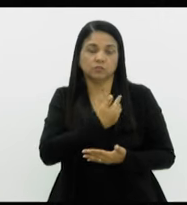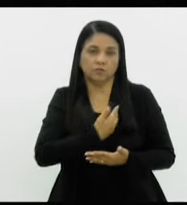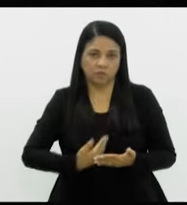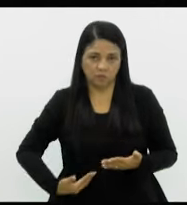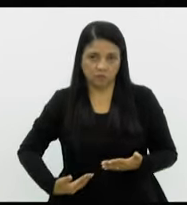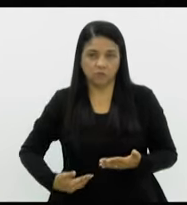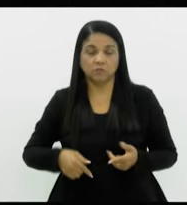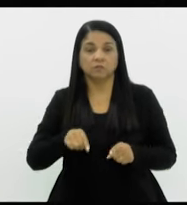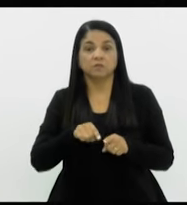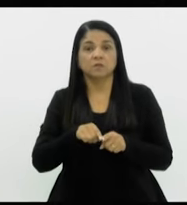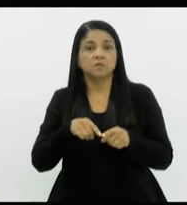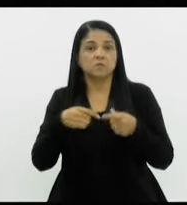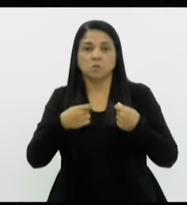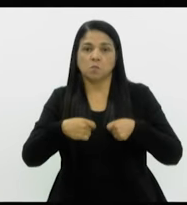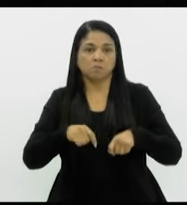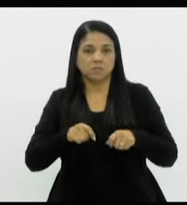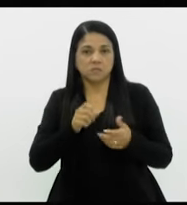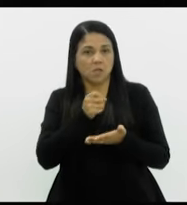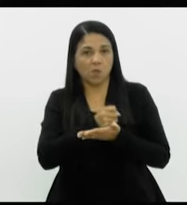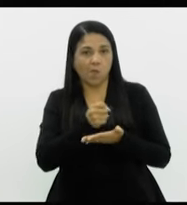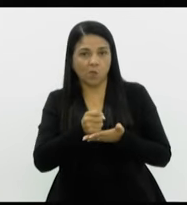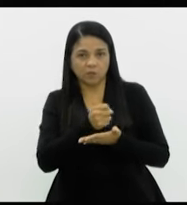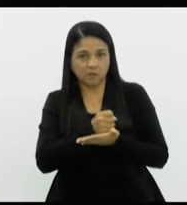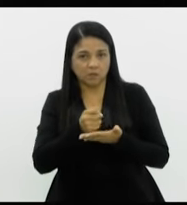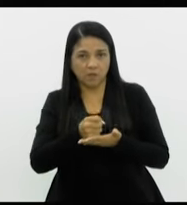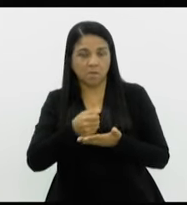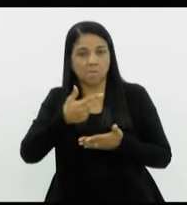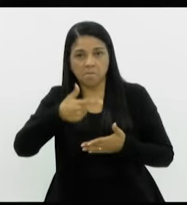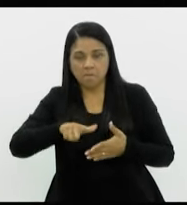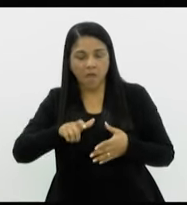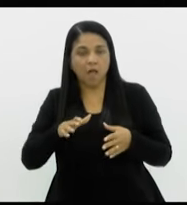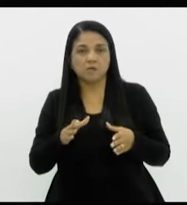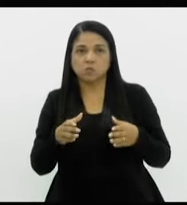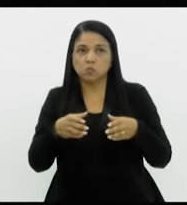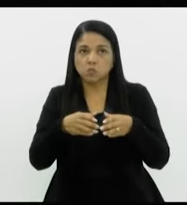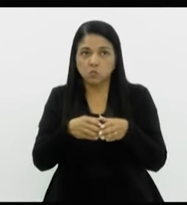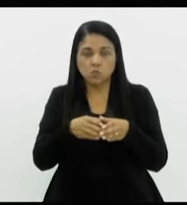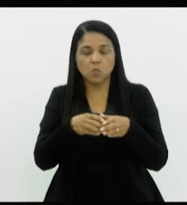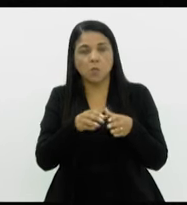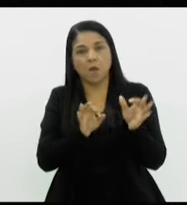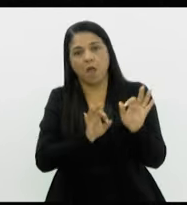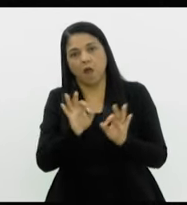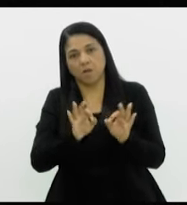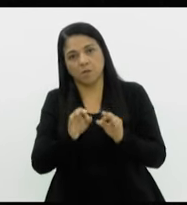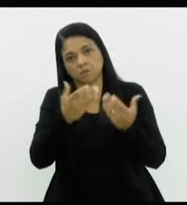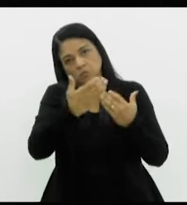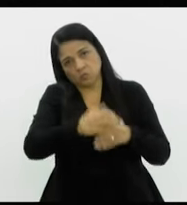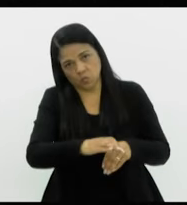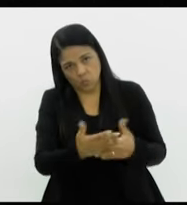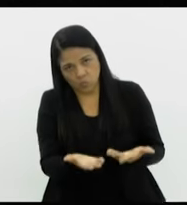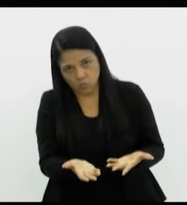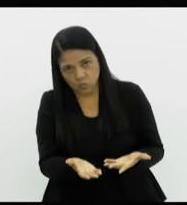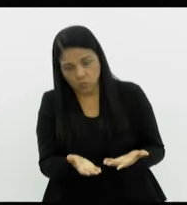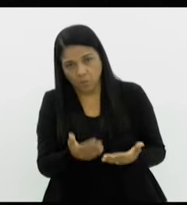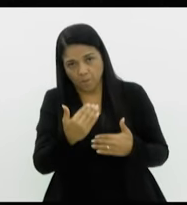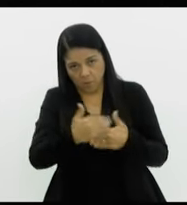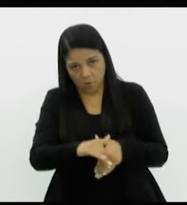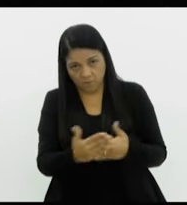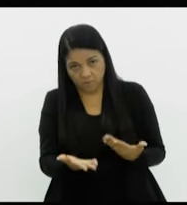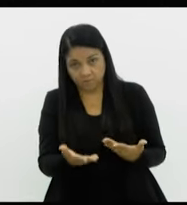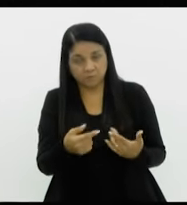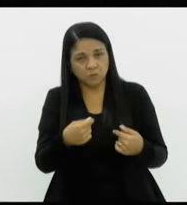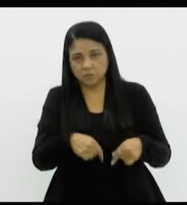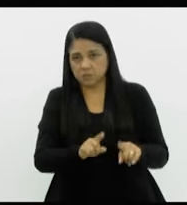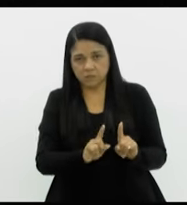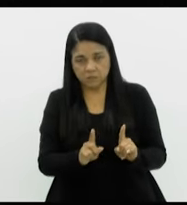vai precisar contratar mais uma banca para elaboração de concurso público e também vai fazer